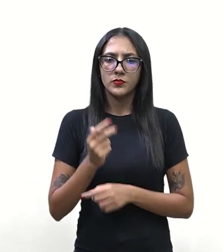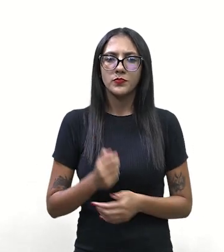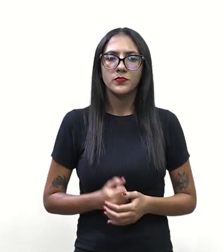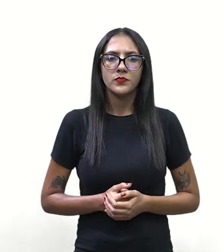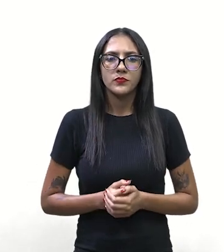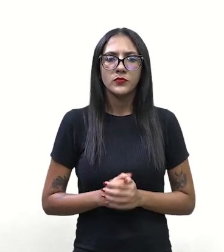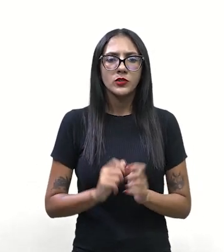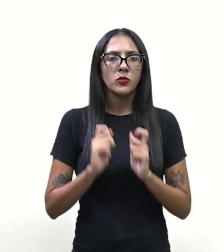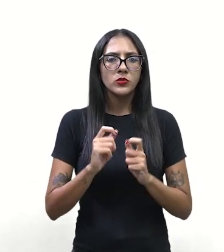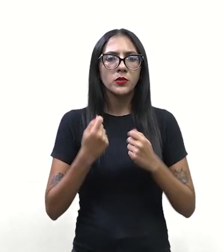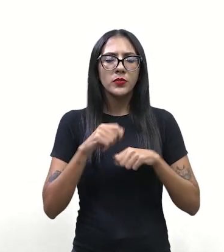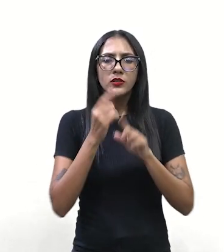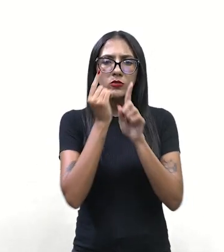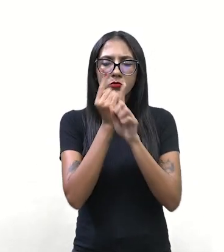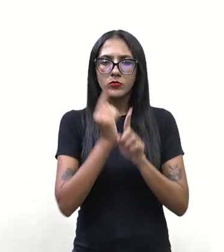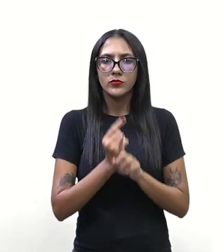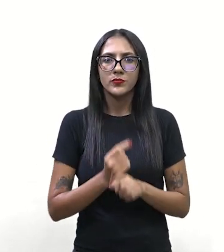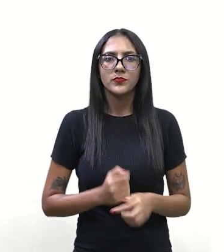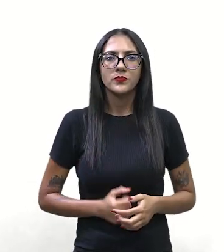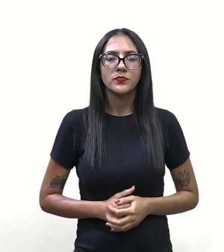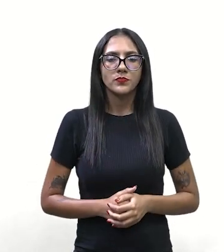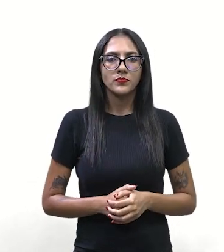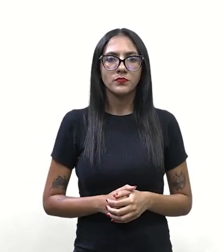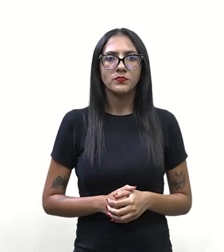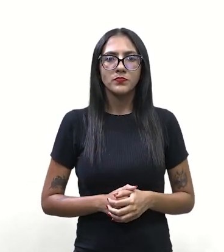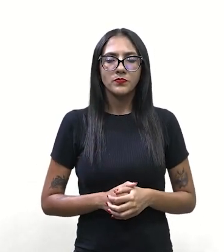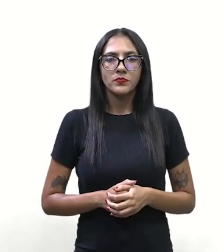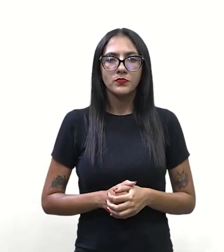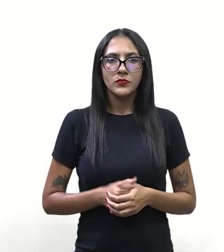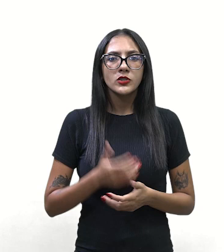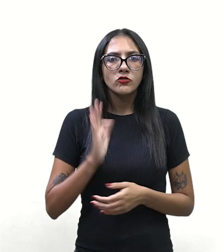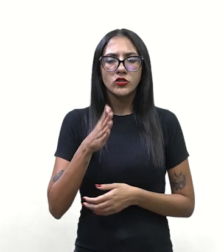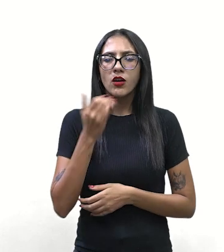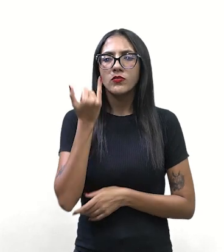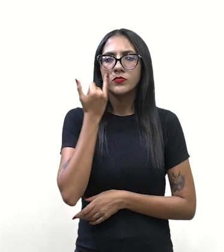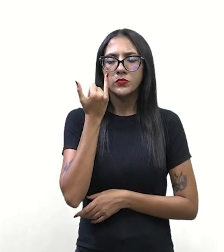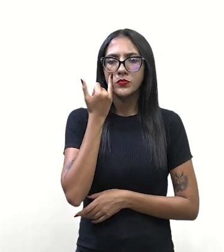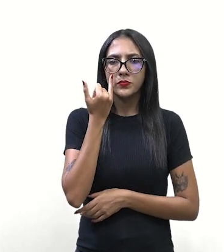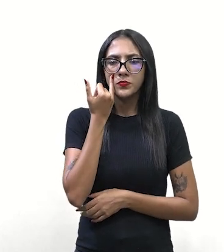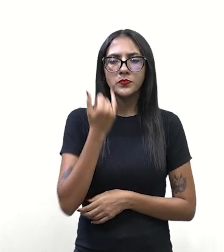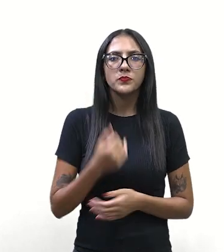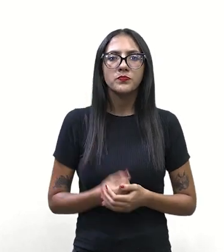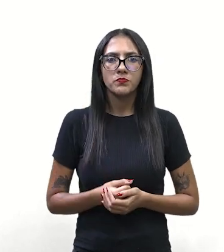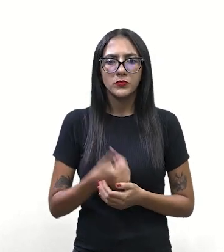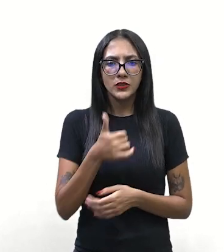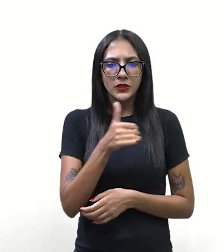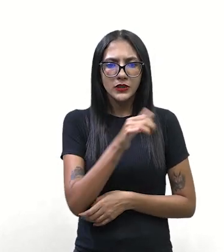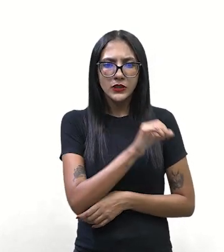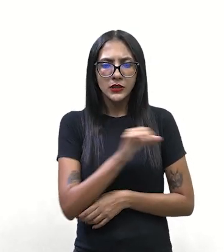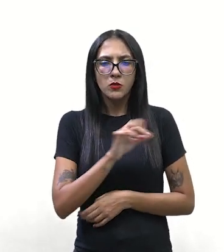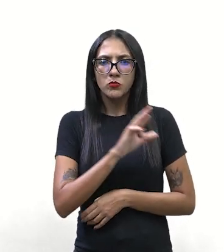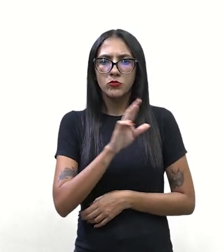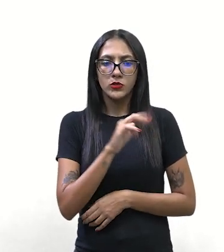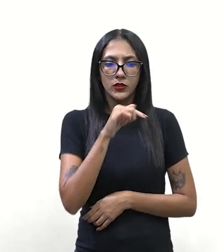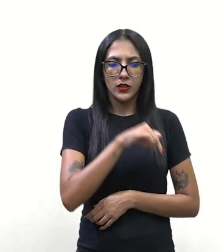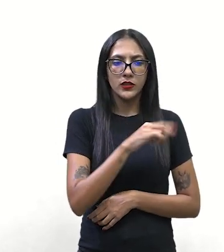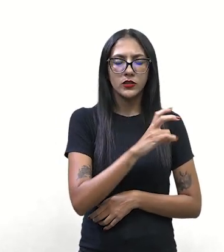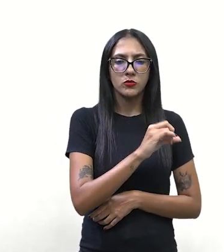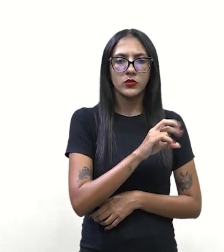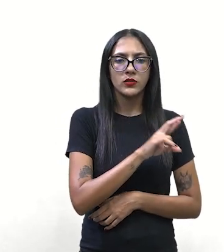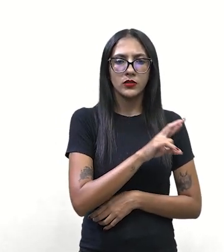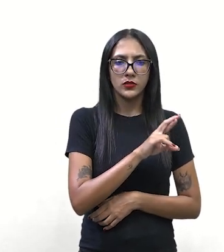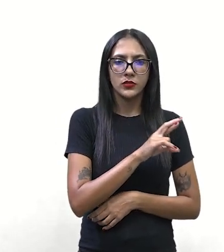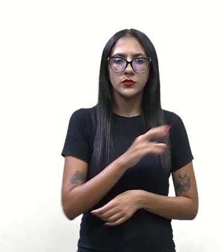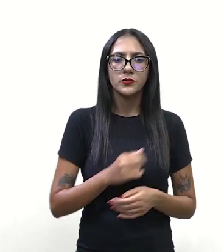aqui? A gente já identificou que o preço de custo é 100% e o lucro eu